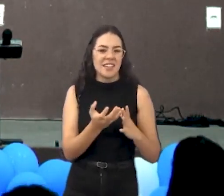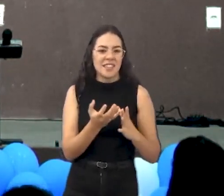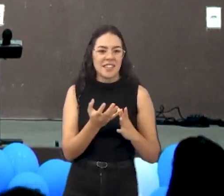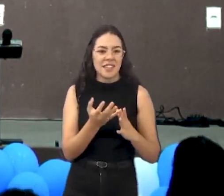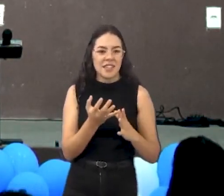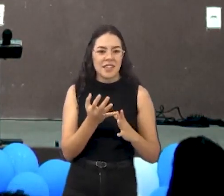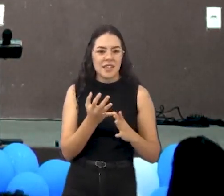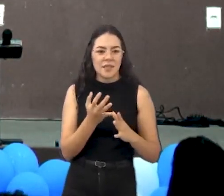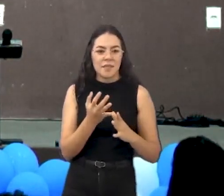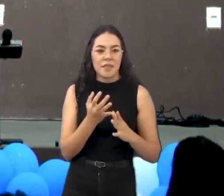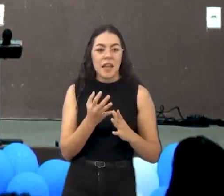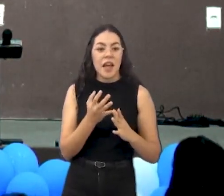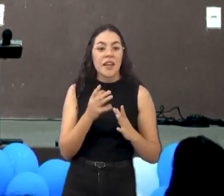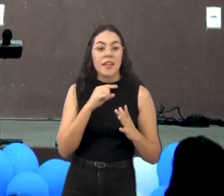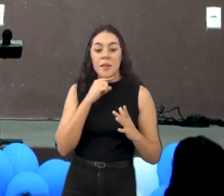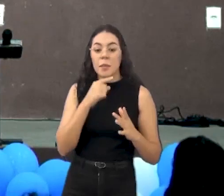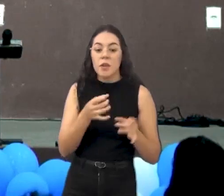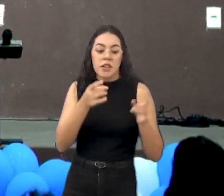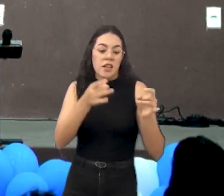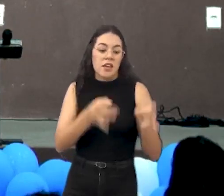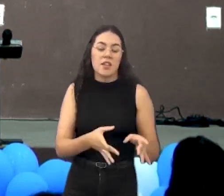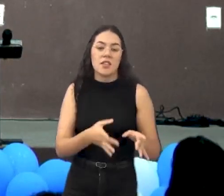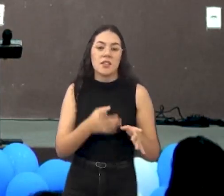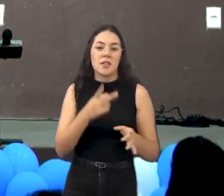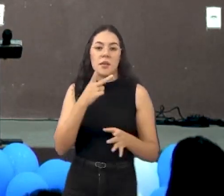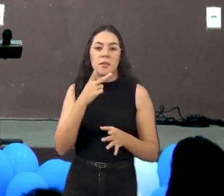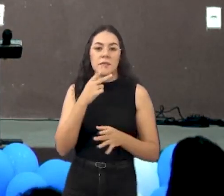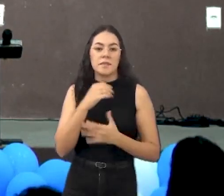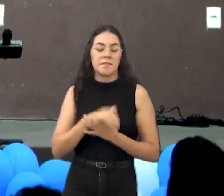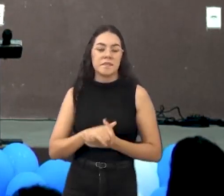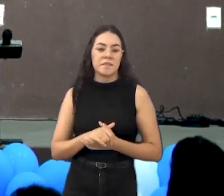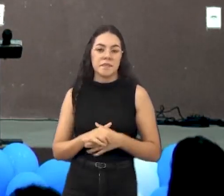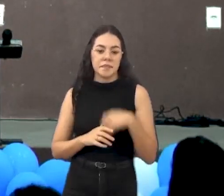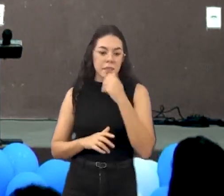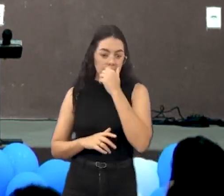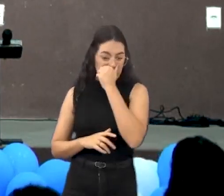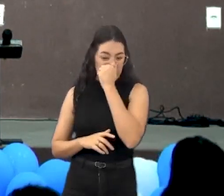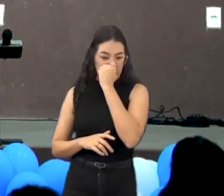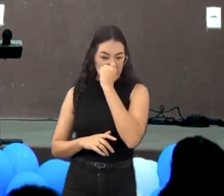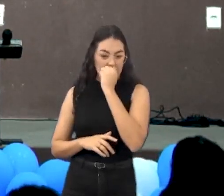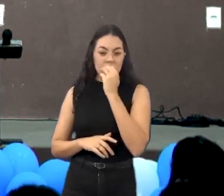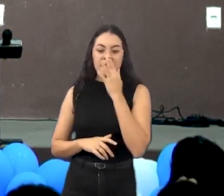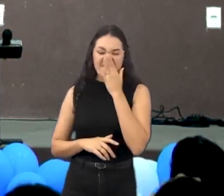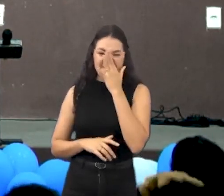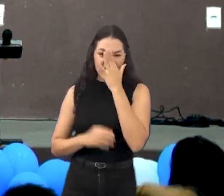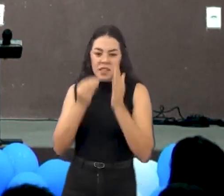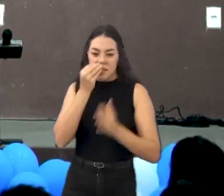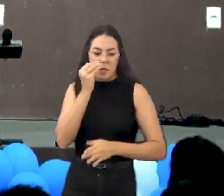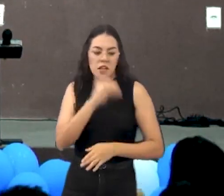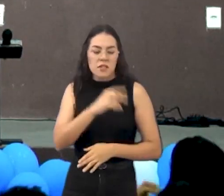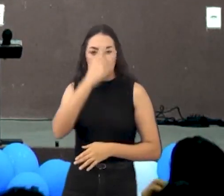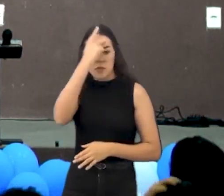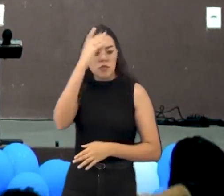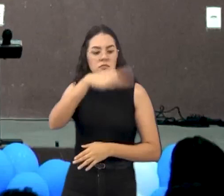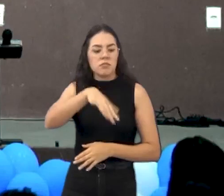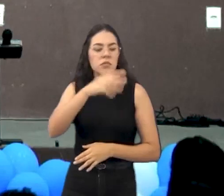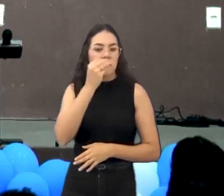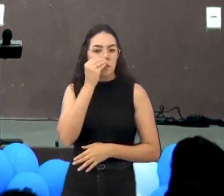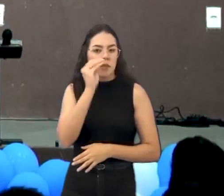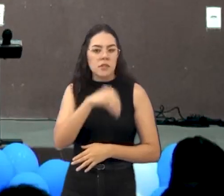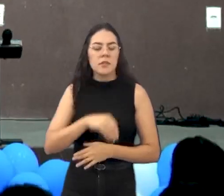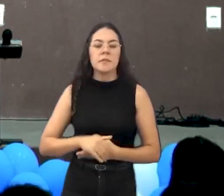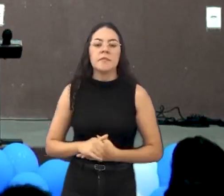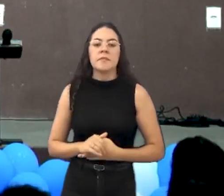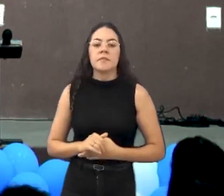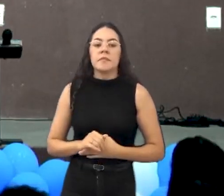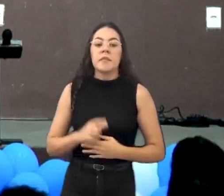Com o tempo você passa a ser ignorado. Você vira um som ambiente. É verdade. Tem uma pessoa que